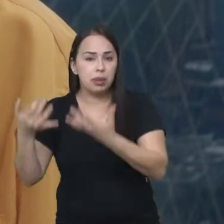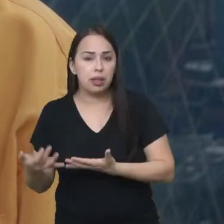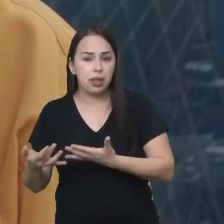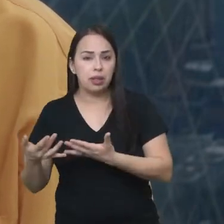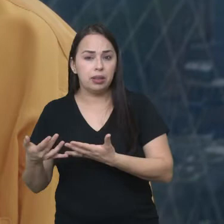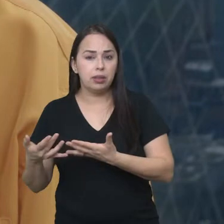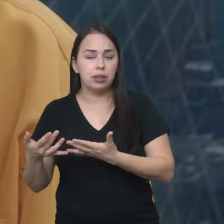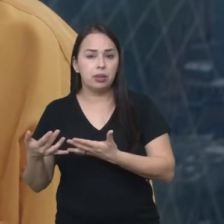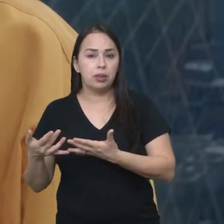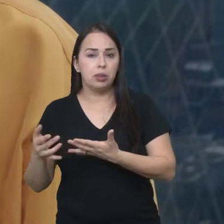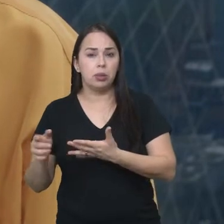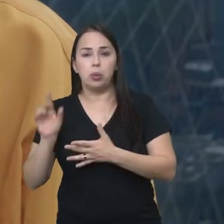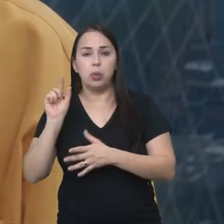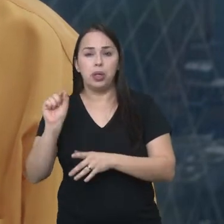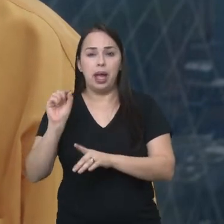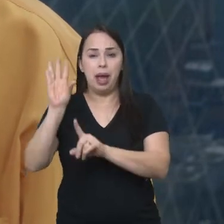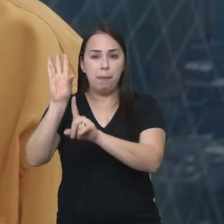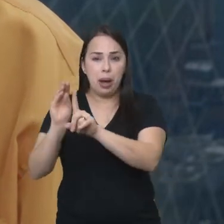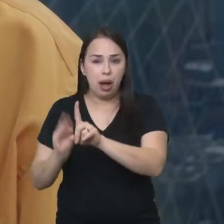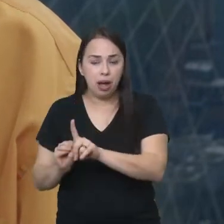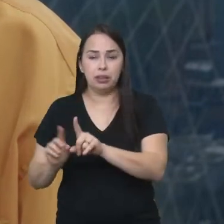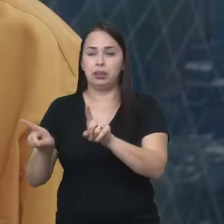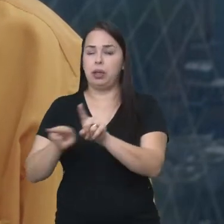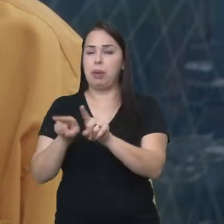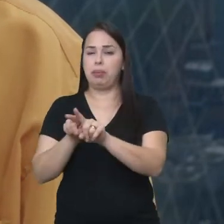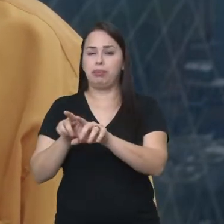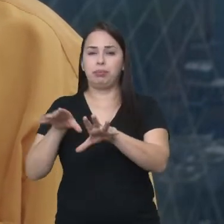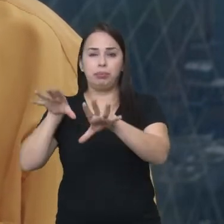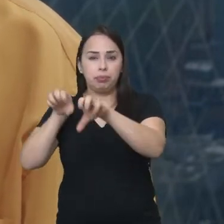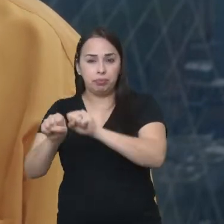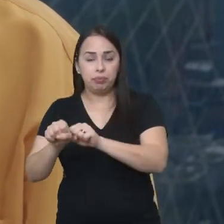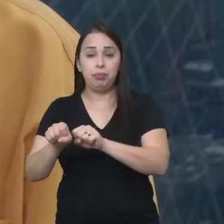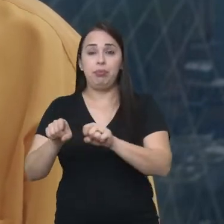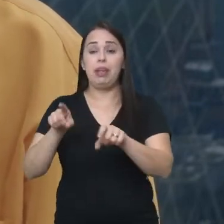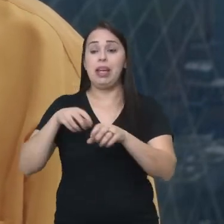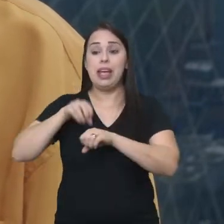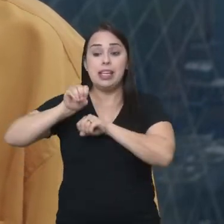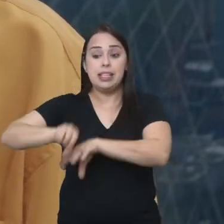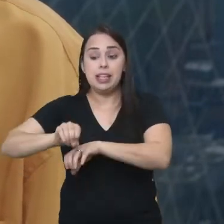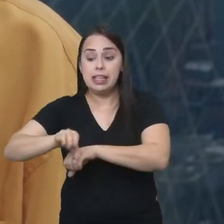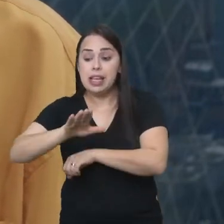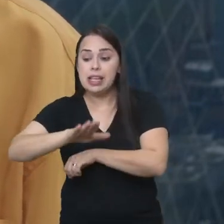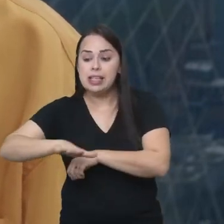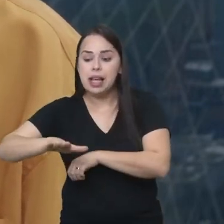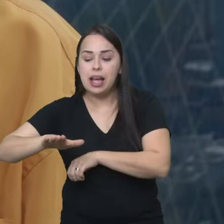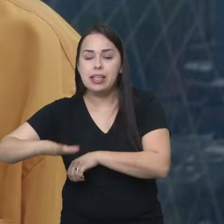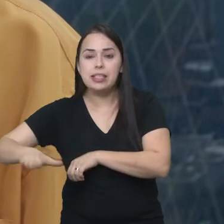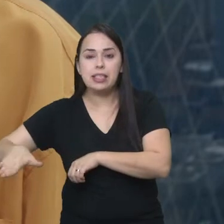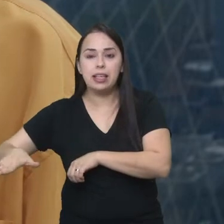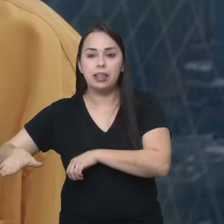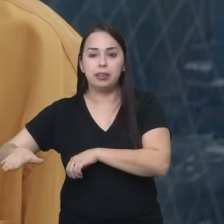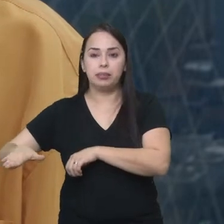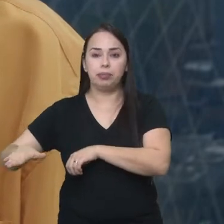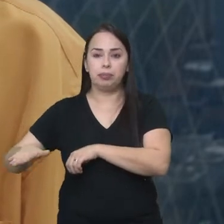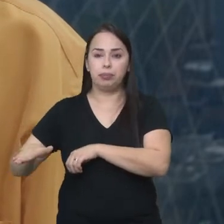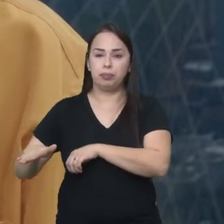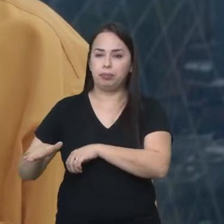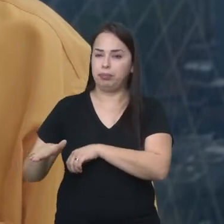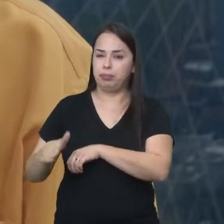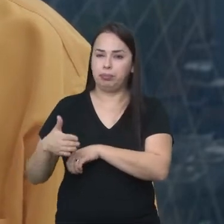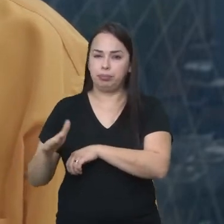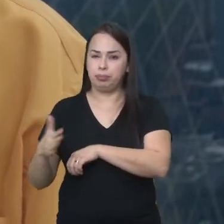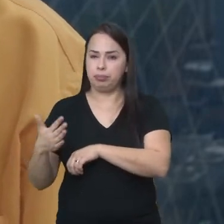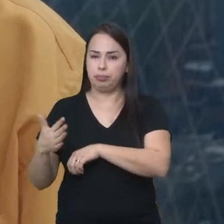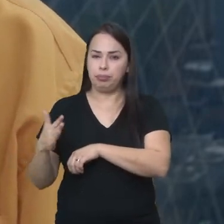sexual, o que era abuso sexual, conscientizando crianças, tudo mais. Lá nós iniciamos com um pouco mais de 180